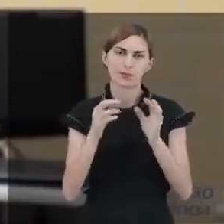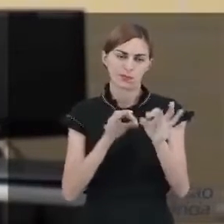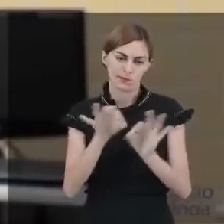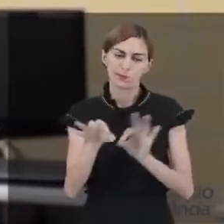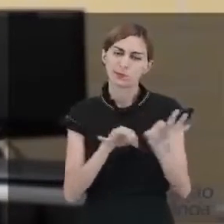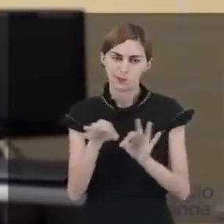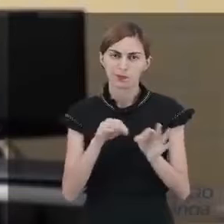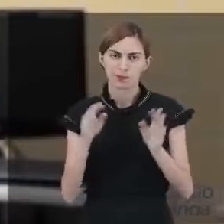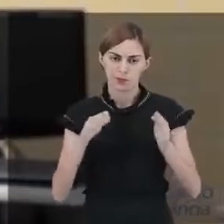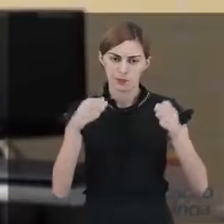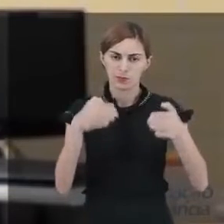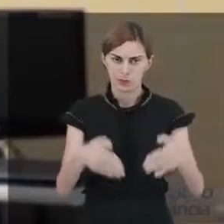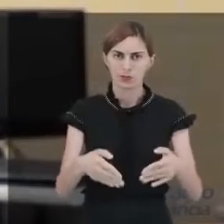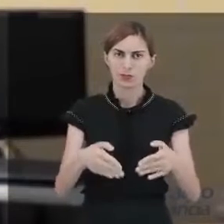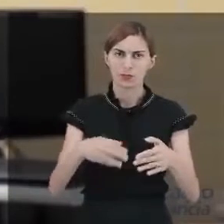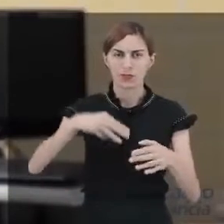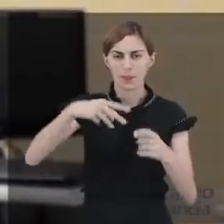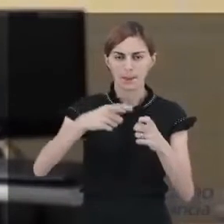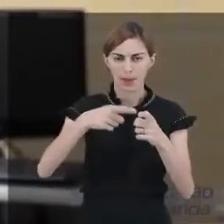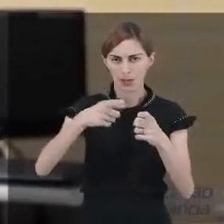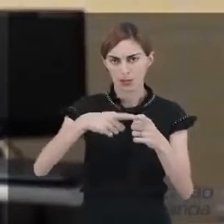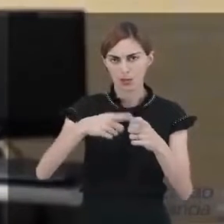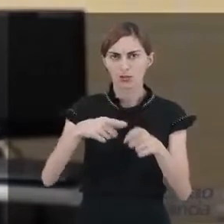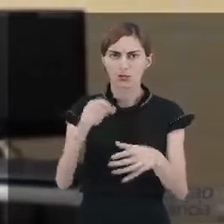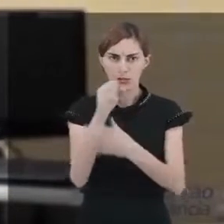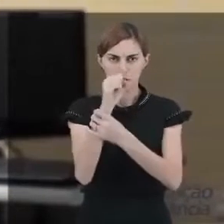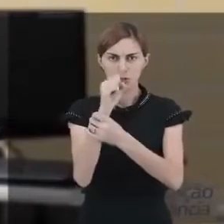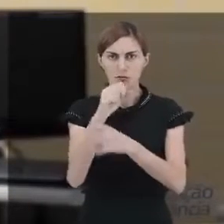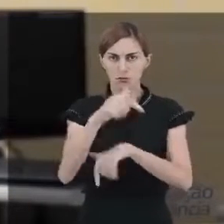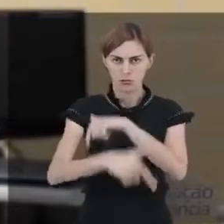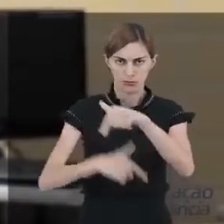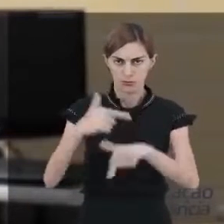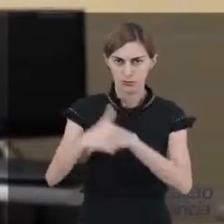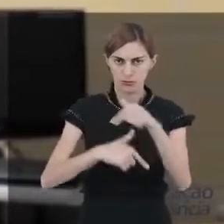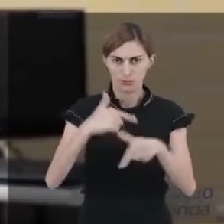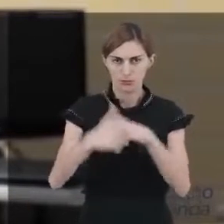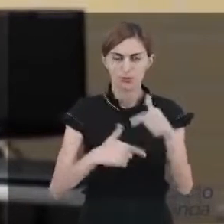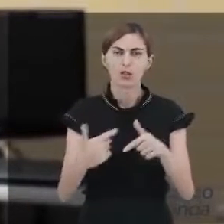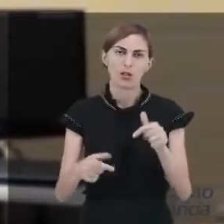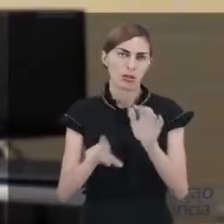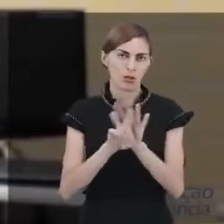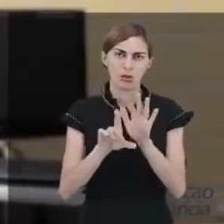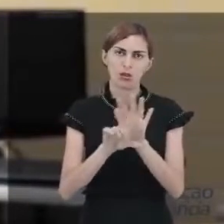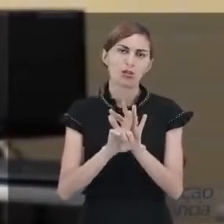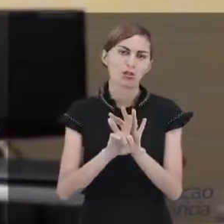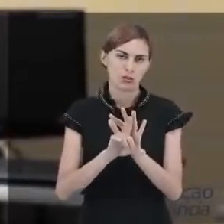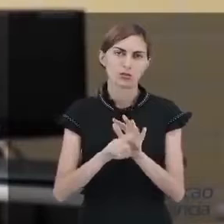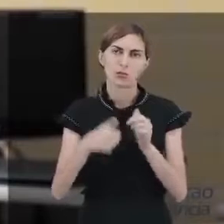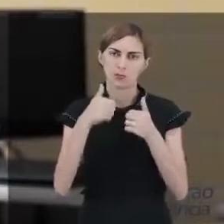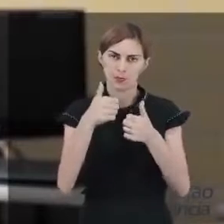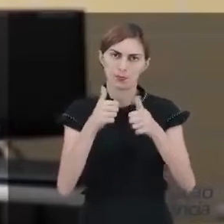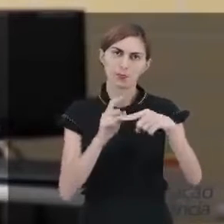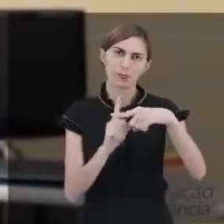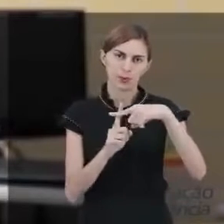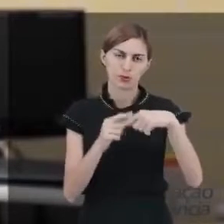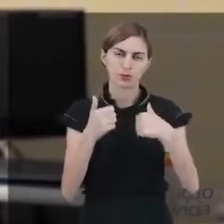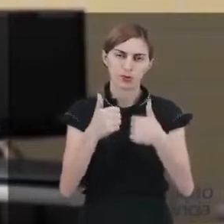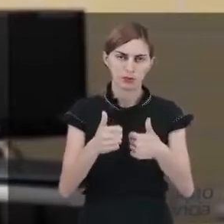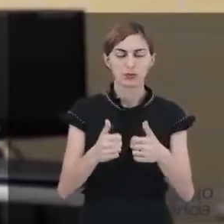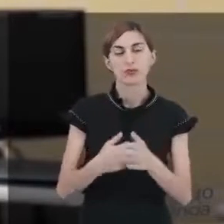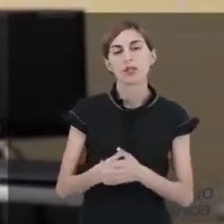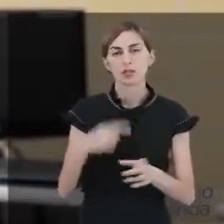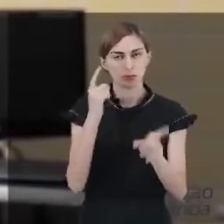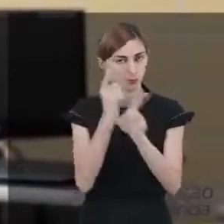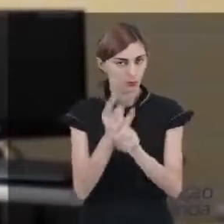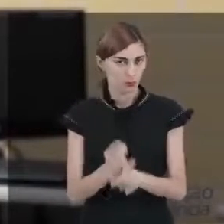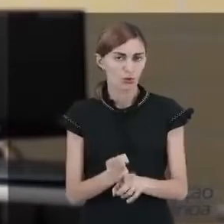muito específico em relação à medicina e à segurança do trabalho, e tem uma legislação naturalmente impositiva. Então nós vamos encontrar